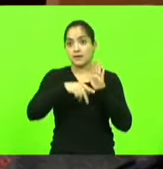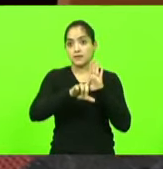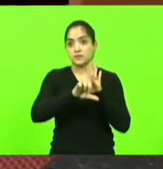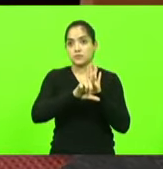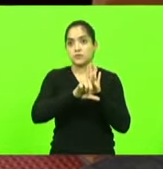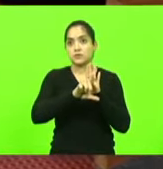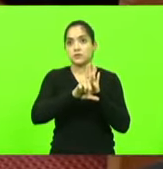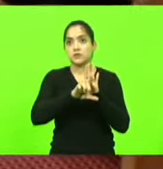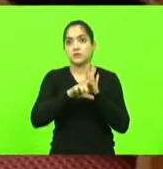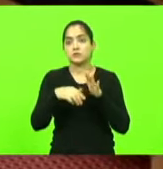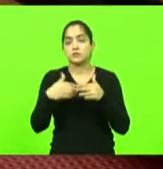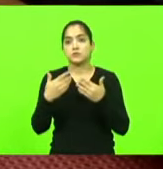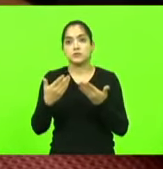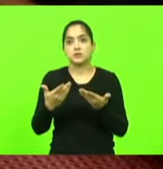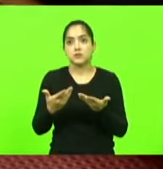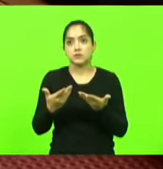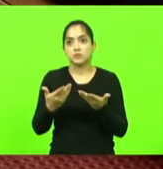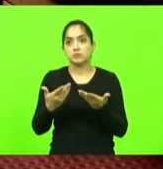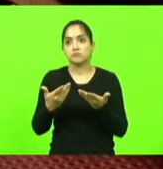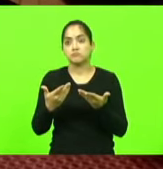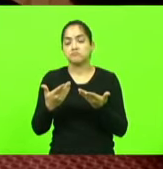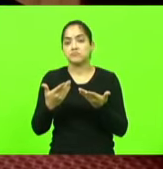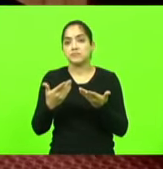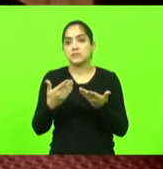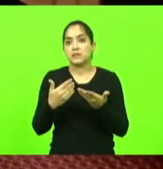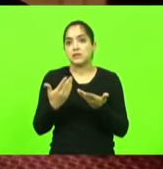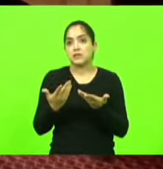intempestivo, portanto, não há por que